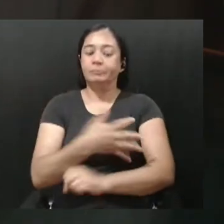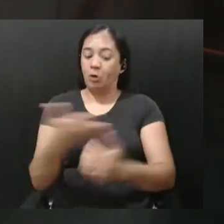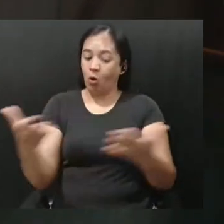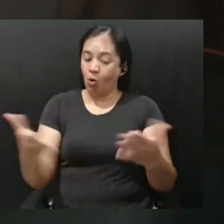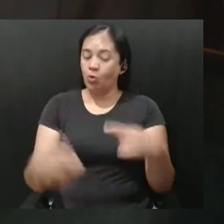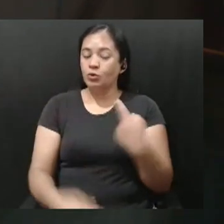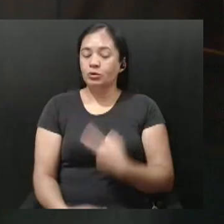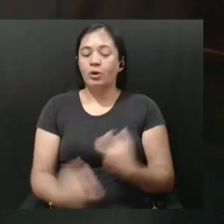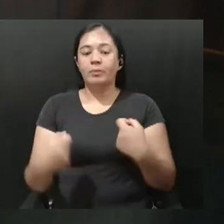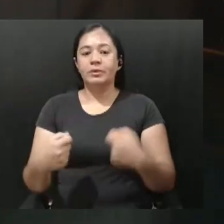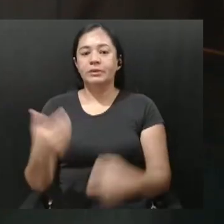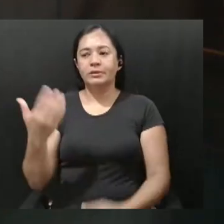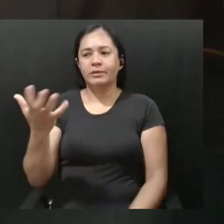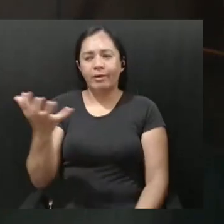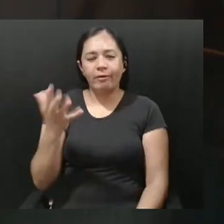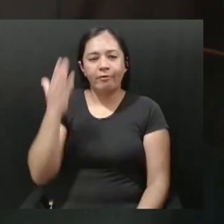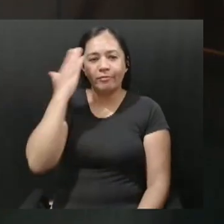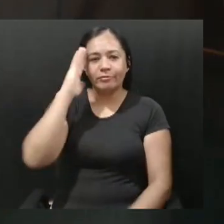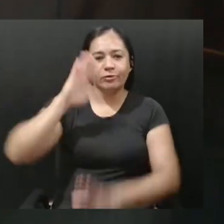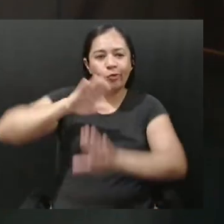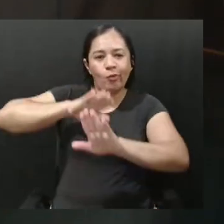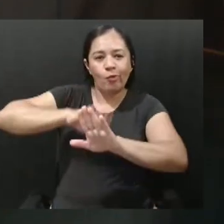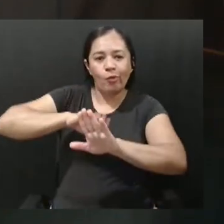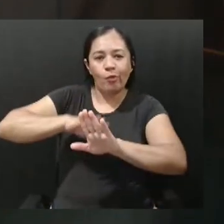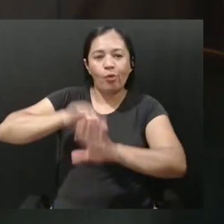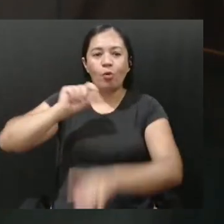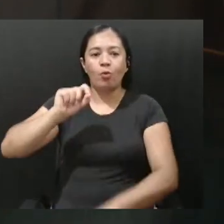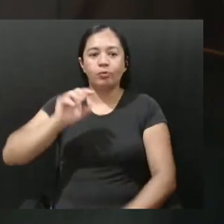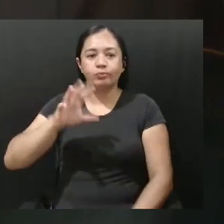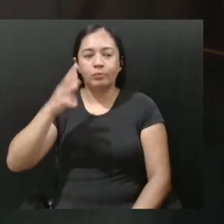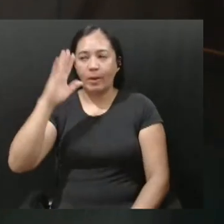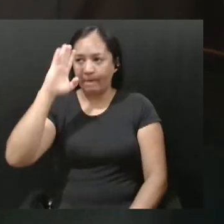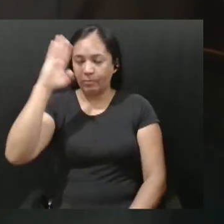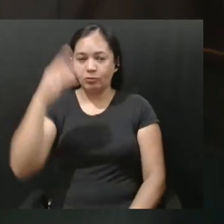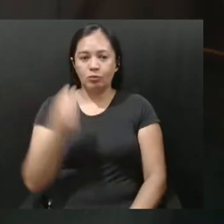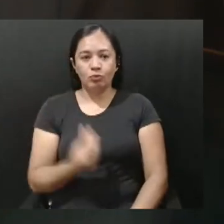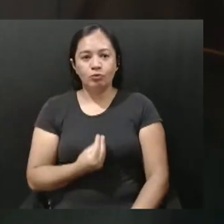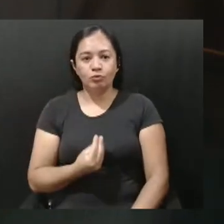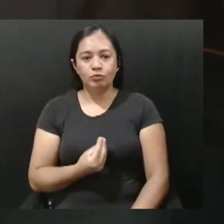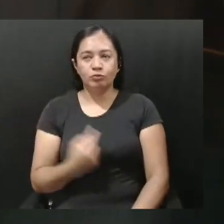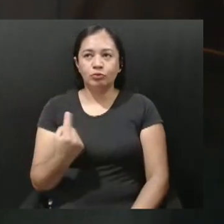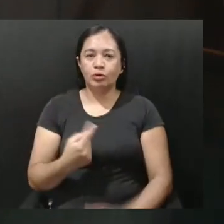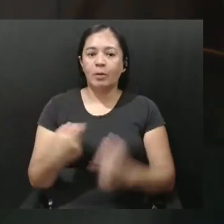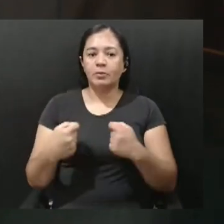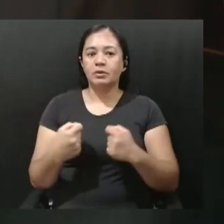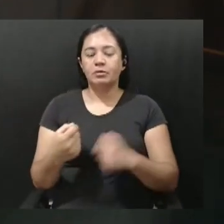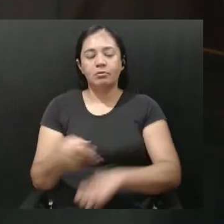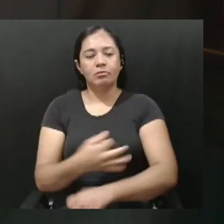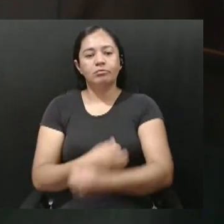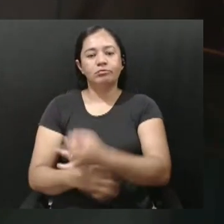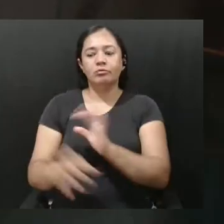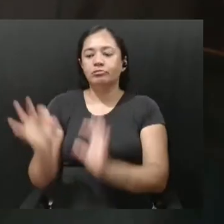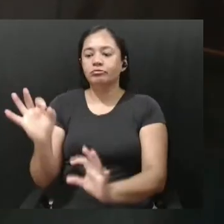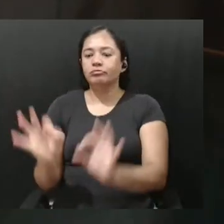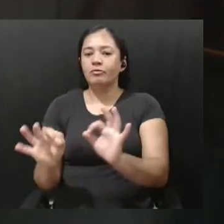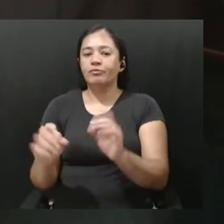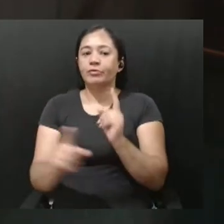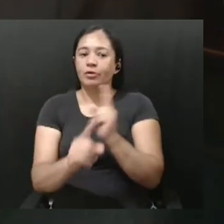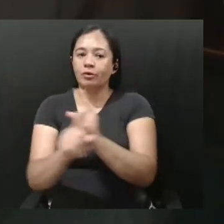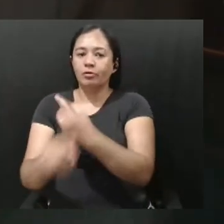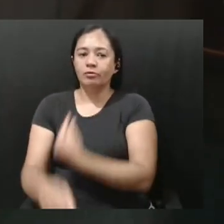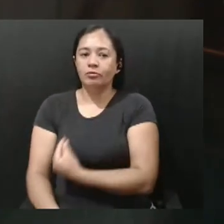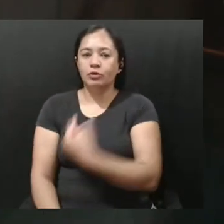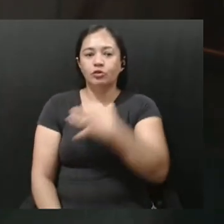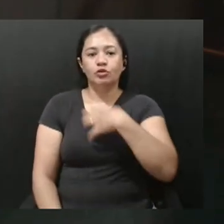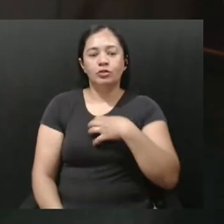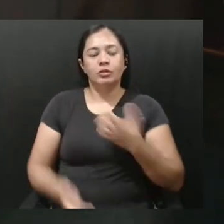está por trás disso e principalmente como a gente deve se preparar emocionalmente para a gente viver esses encontros de forma mais leve,